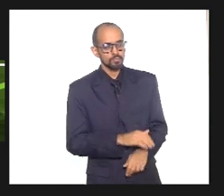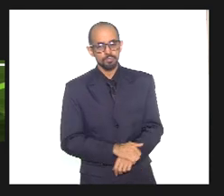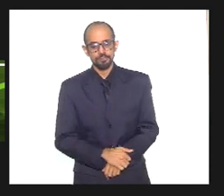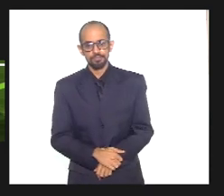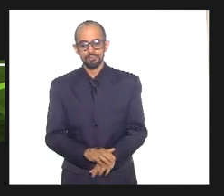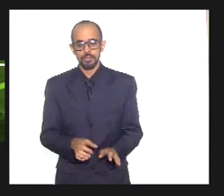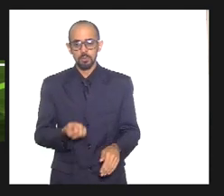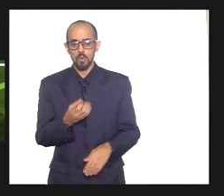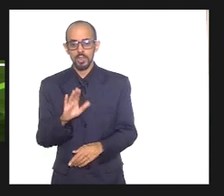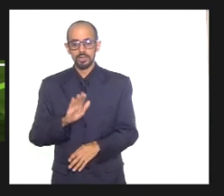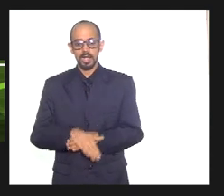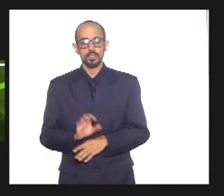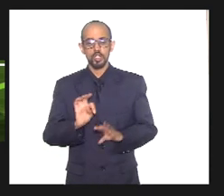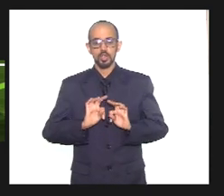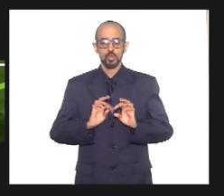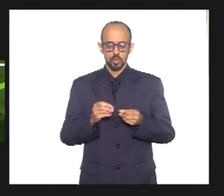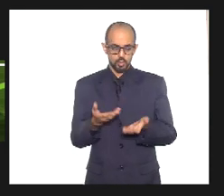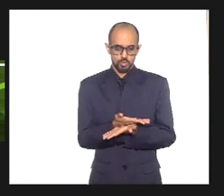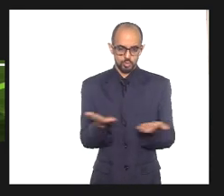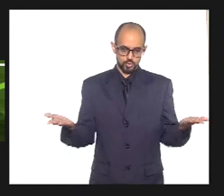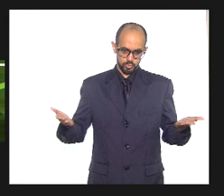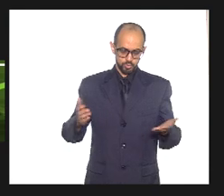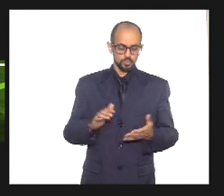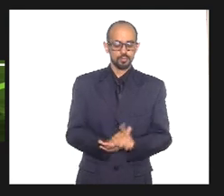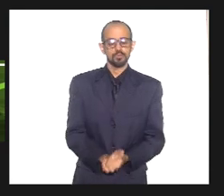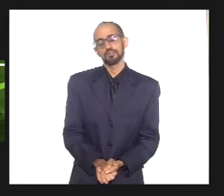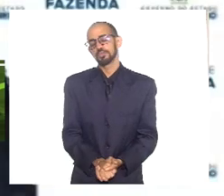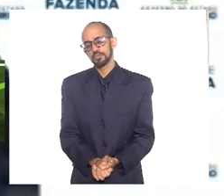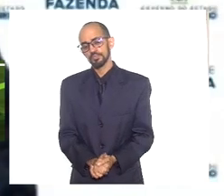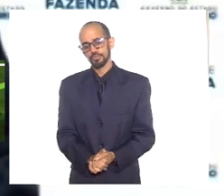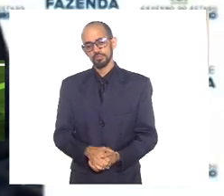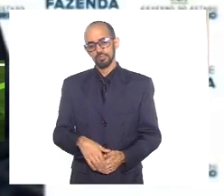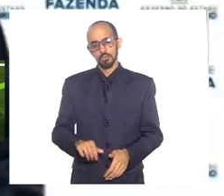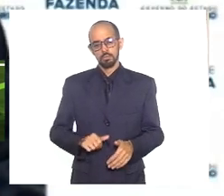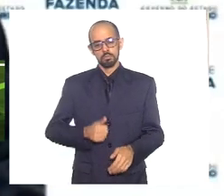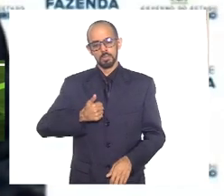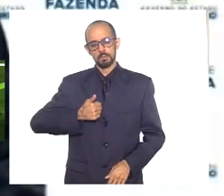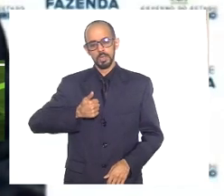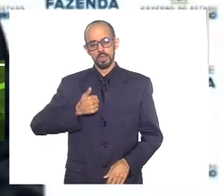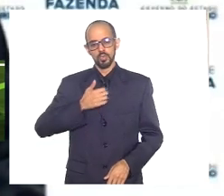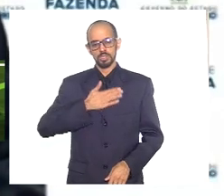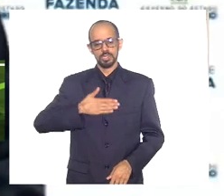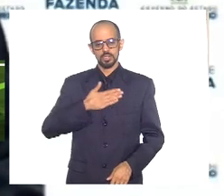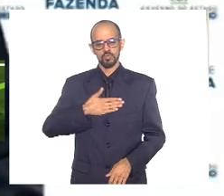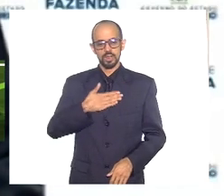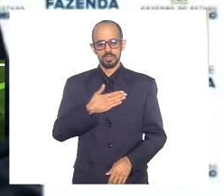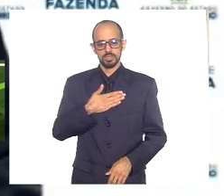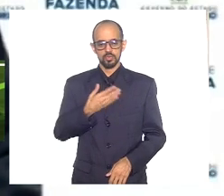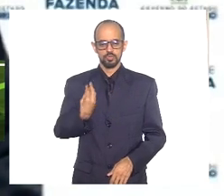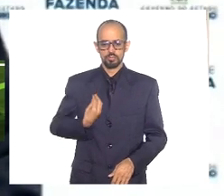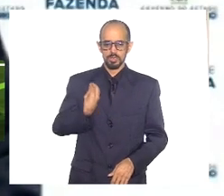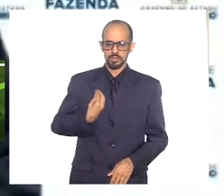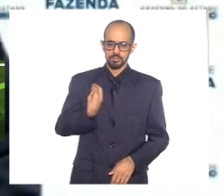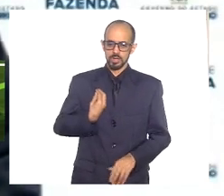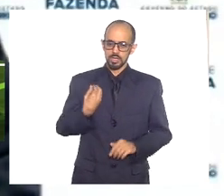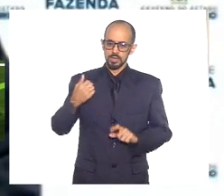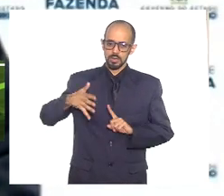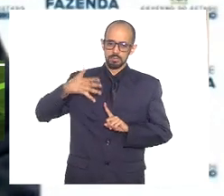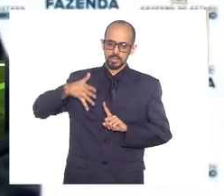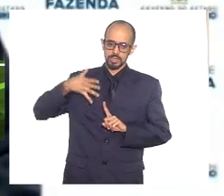Boa tarde a todos. Primeiro, da satisfação de poder participar da apresentação